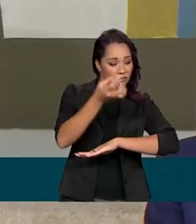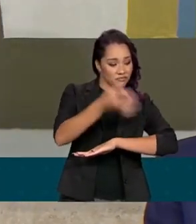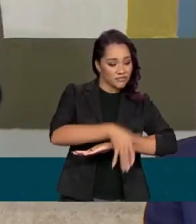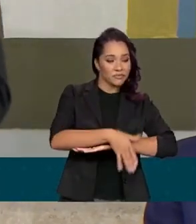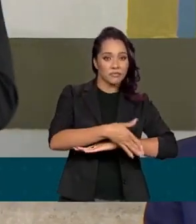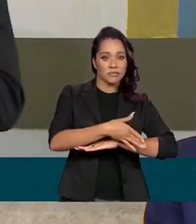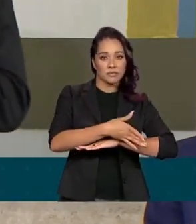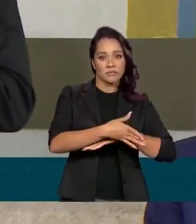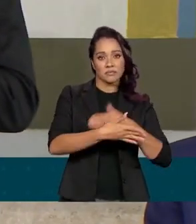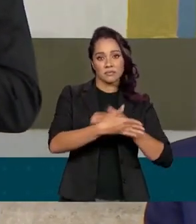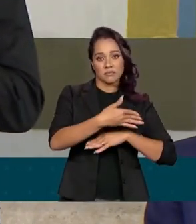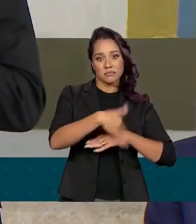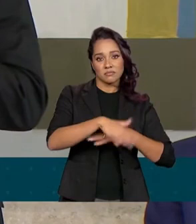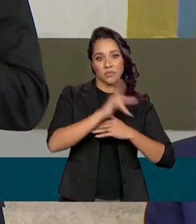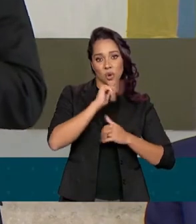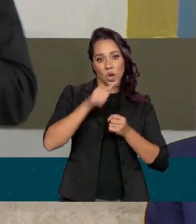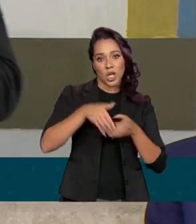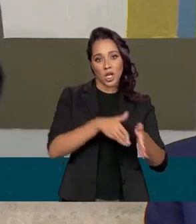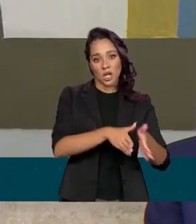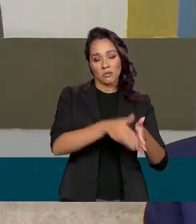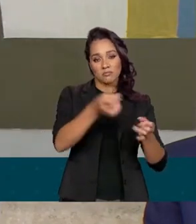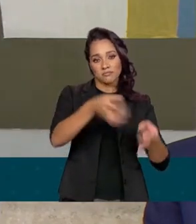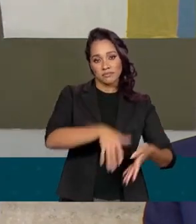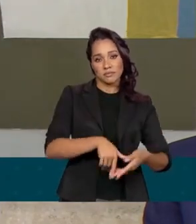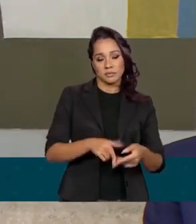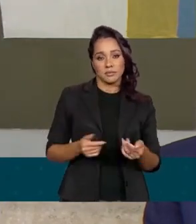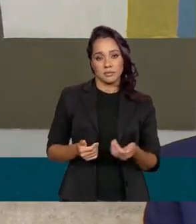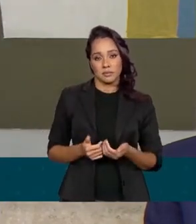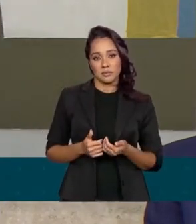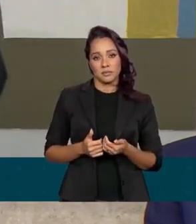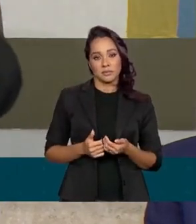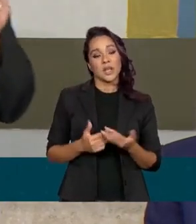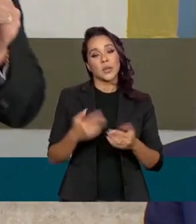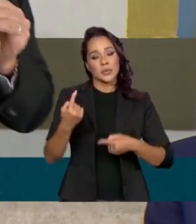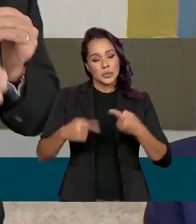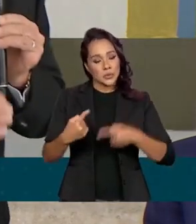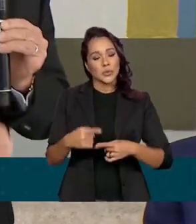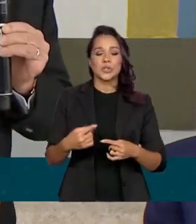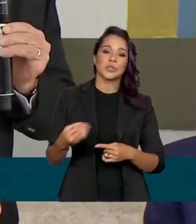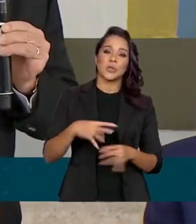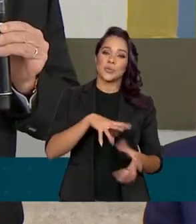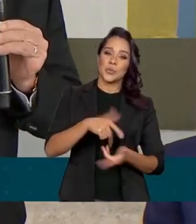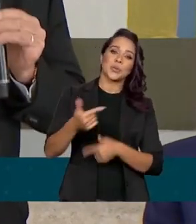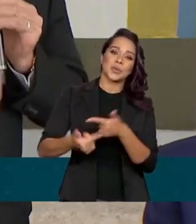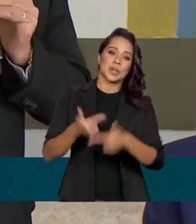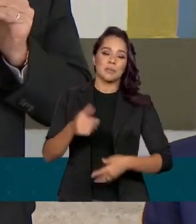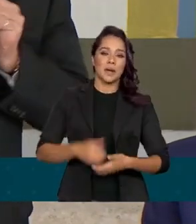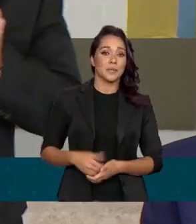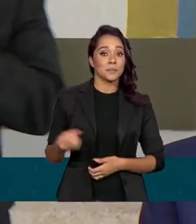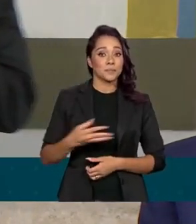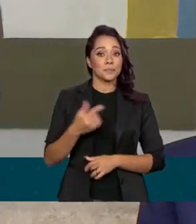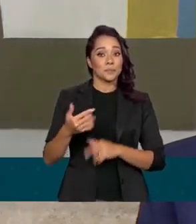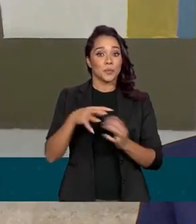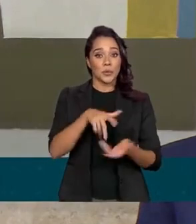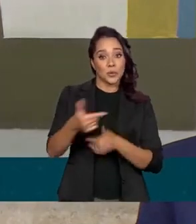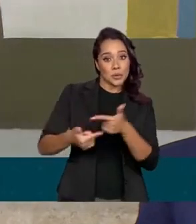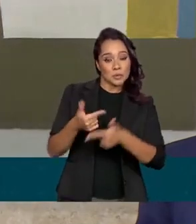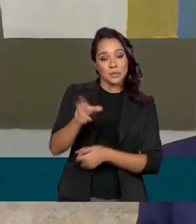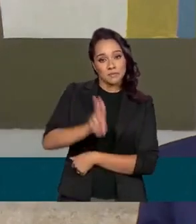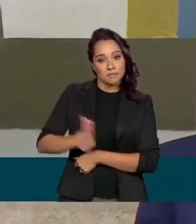na beira de encosta. Então, a gente vai ter que discutir esse novo mundo do trabalho. Esse novo mundo do trabalho,